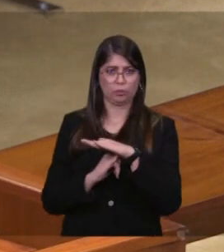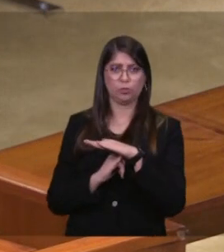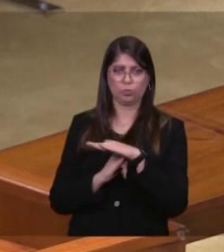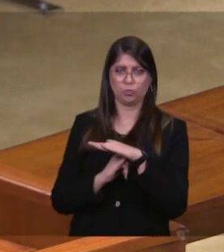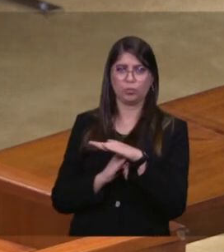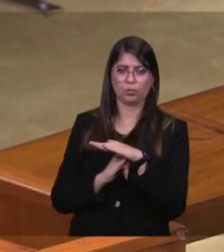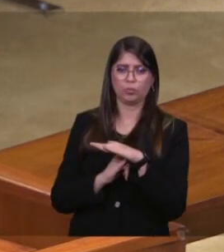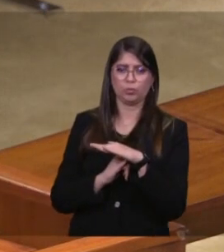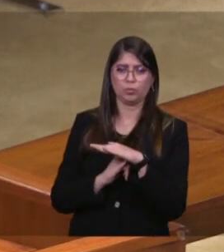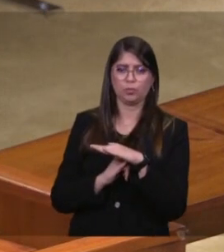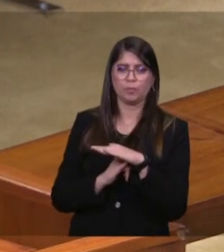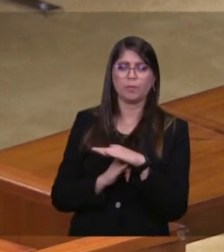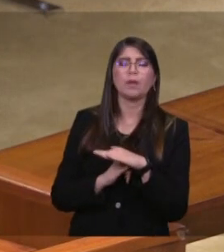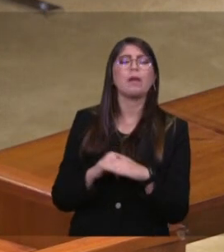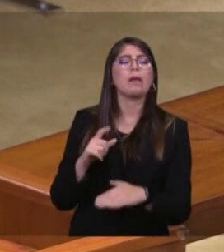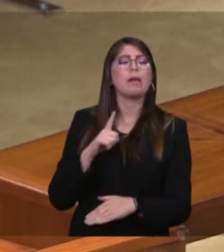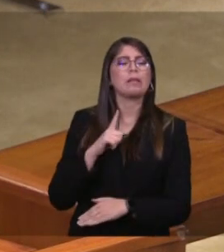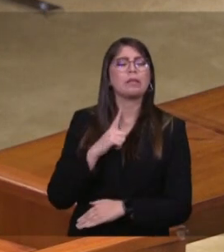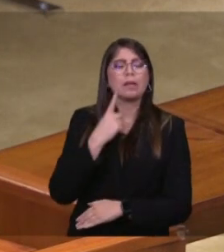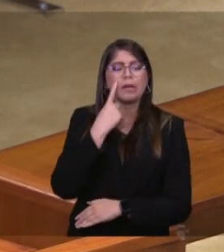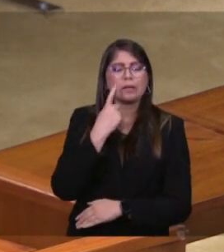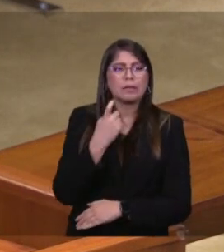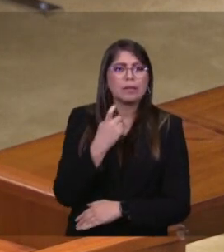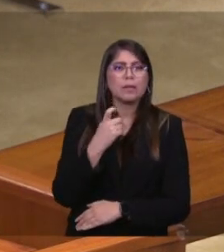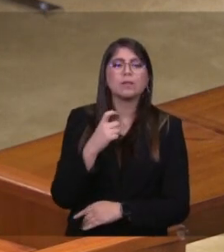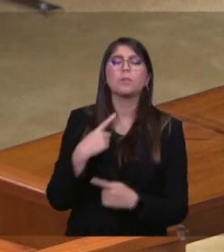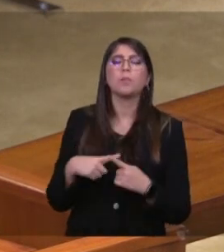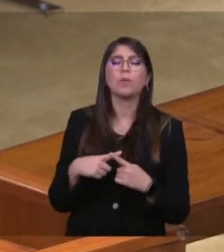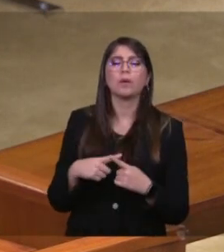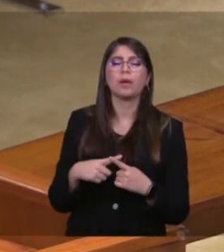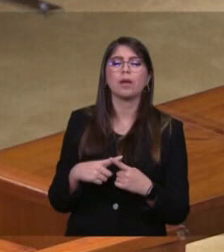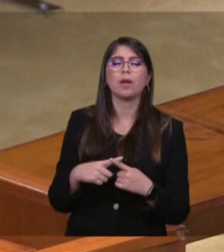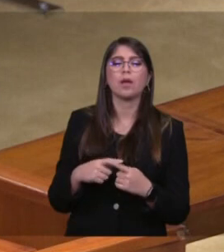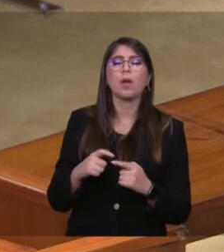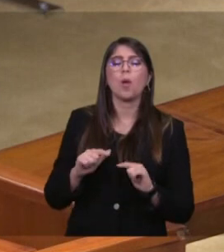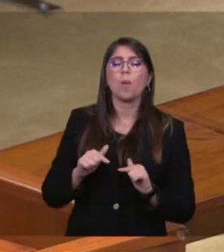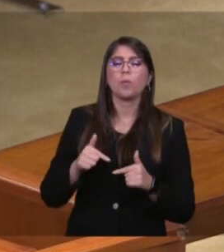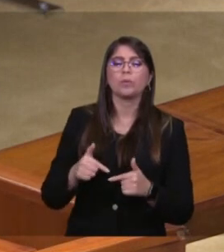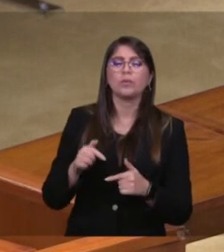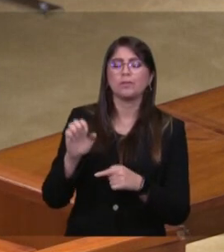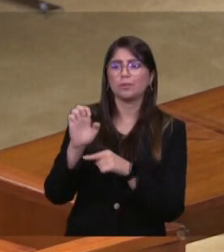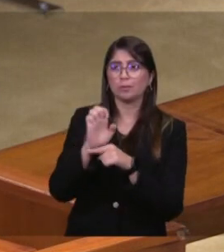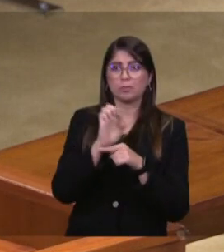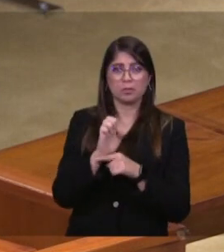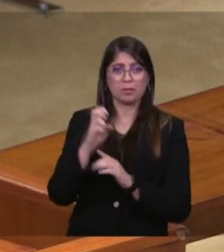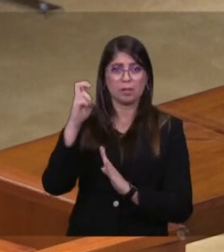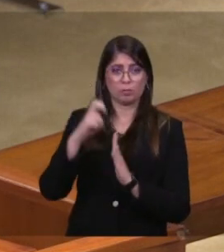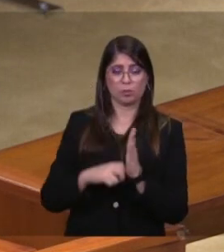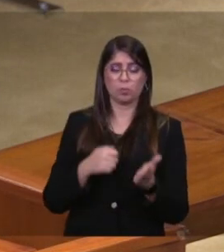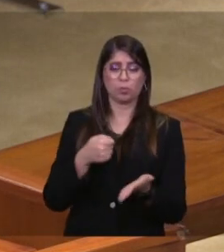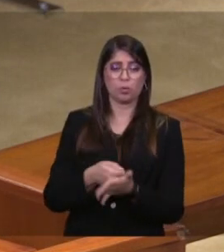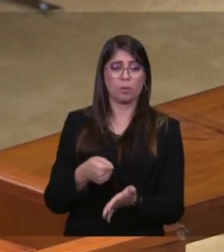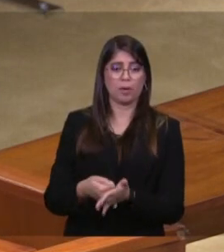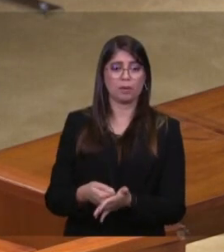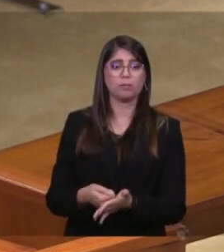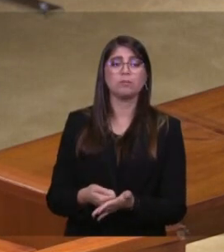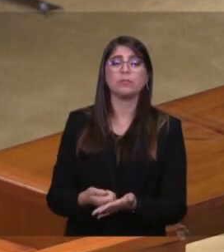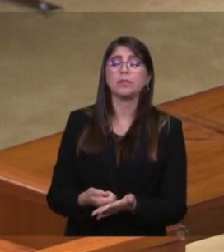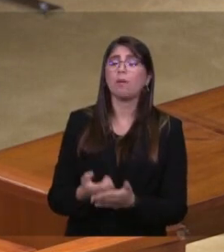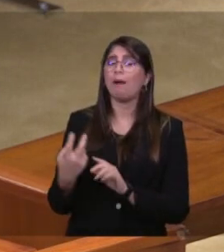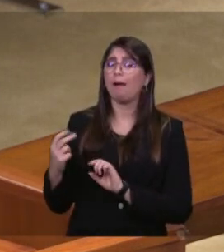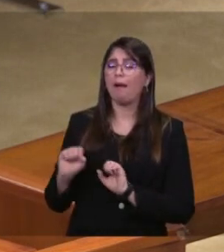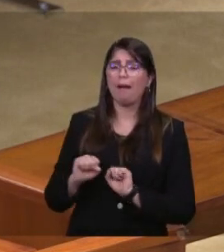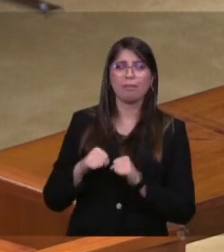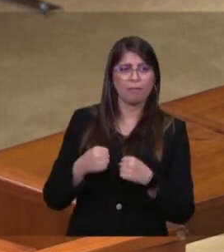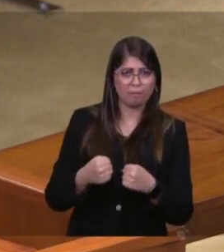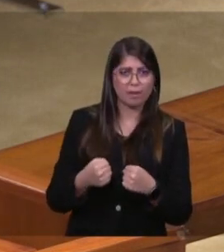para o Desenvolvimento do Varejo tem em relação ao exercício do poder de tributar pelos Estados. E, para começar a defesa desse